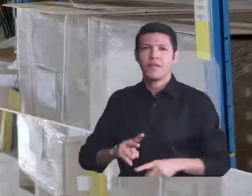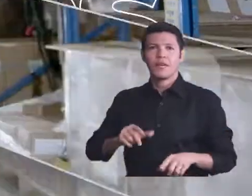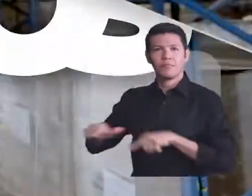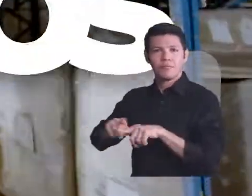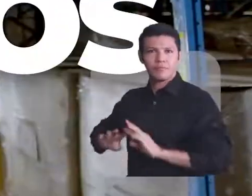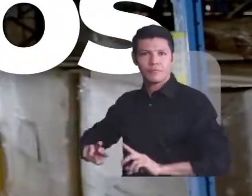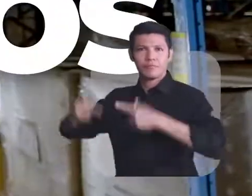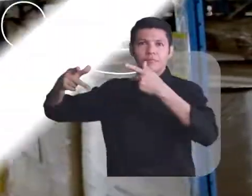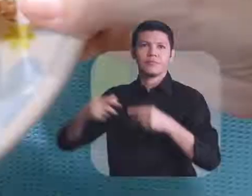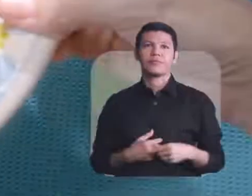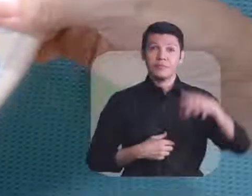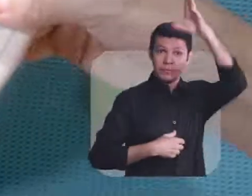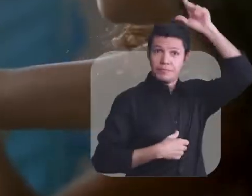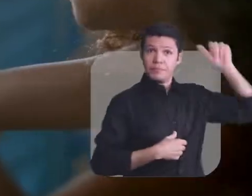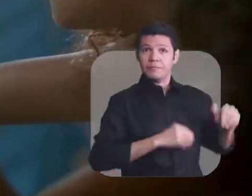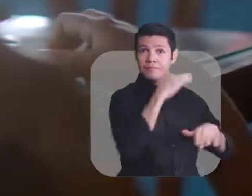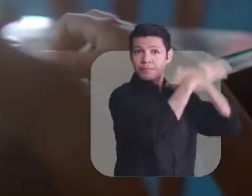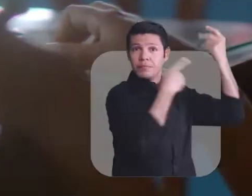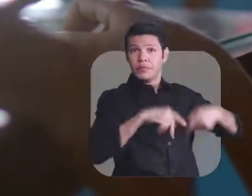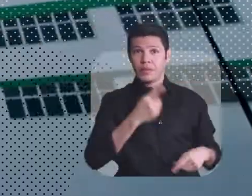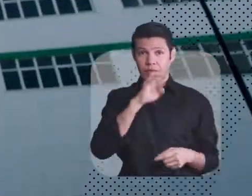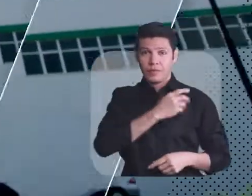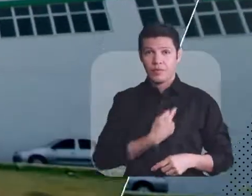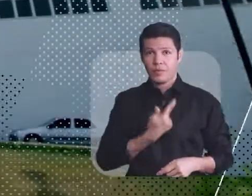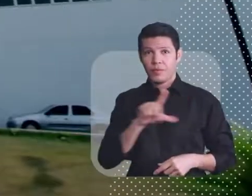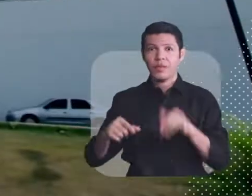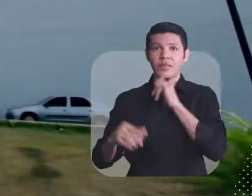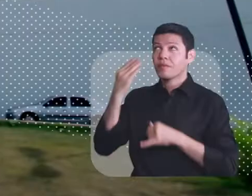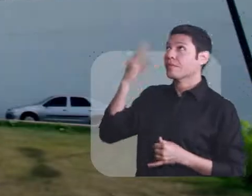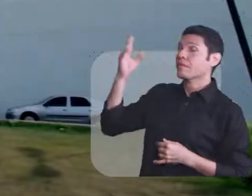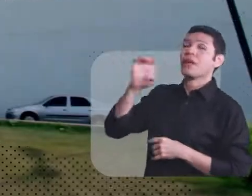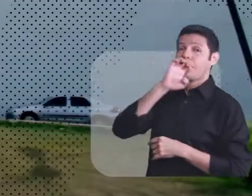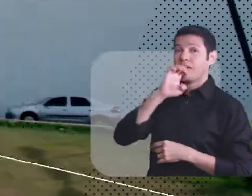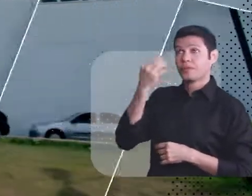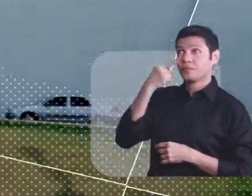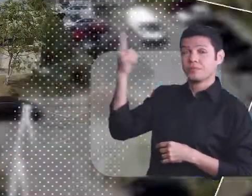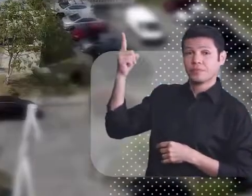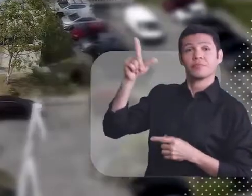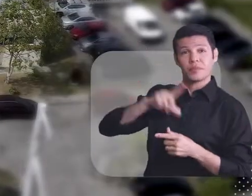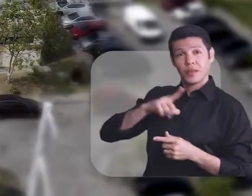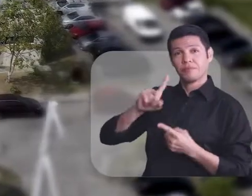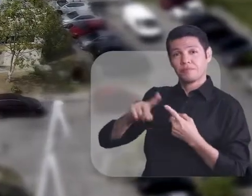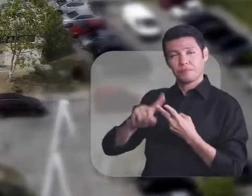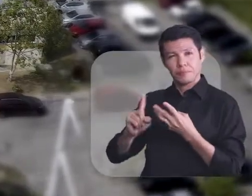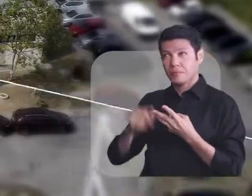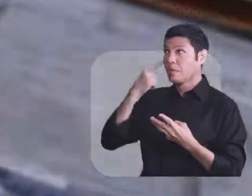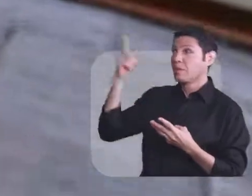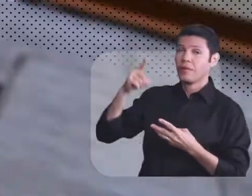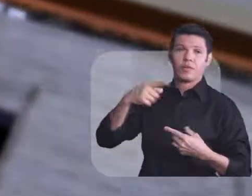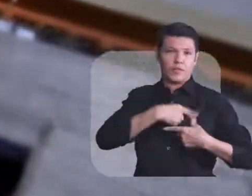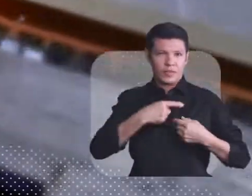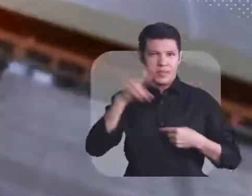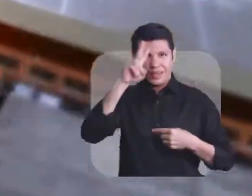de novos empregos. Pra crescer tem que mudar. Eduardo construiu o Instituto Dona Lindu, a Maternidade Ana Braga, o Pronto